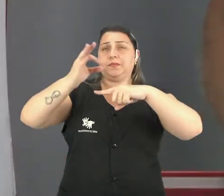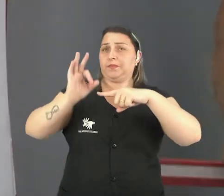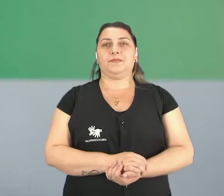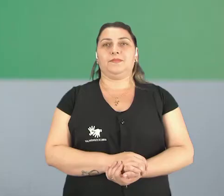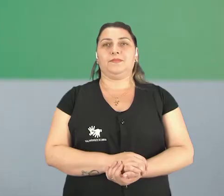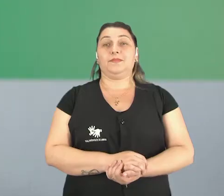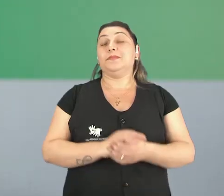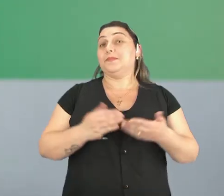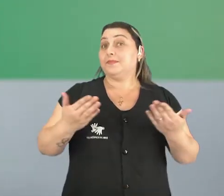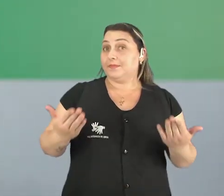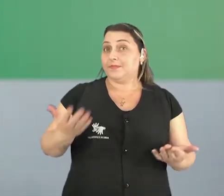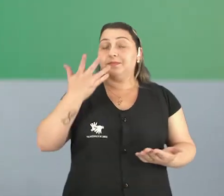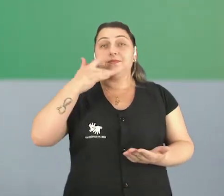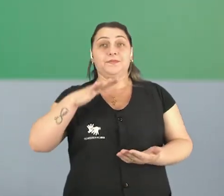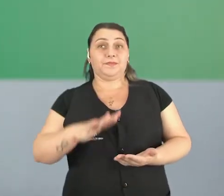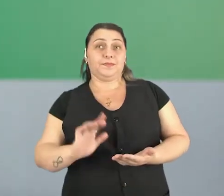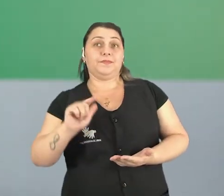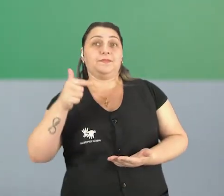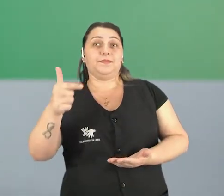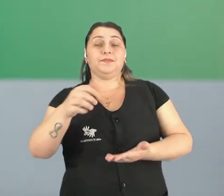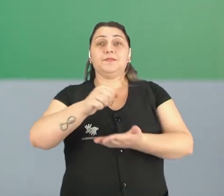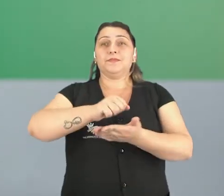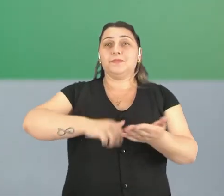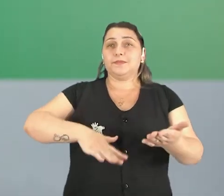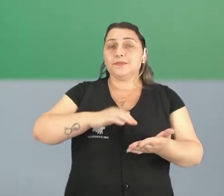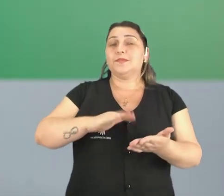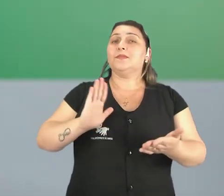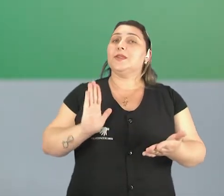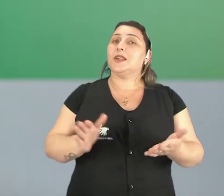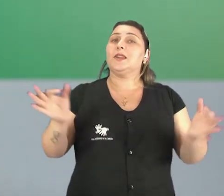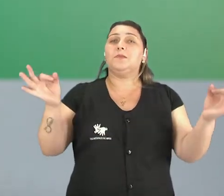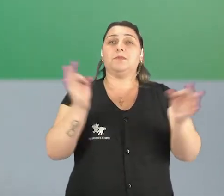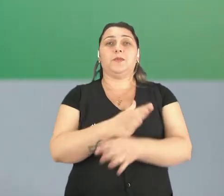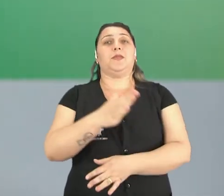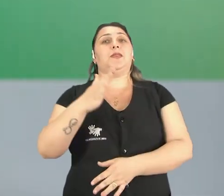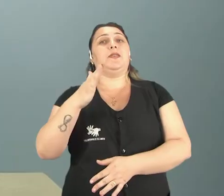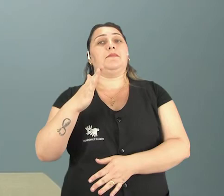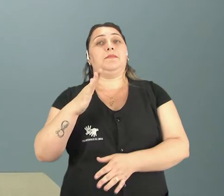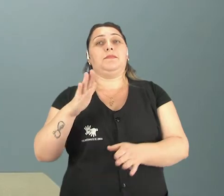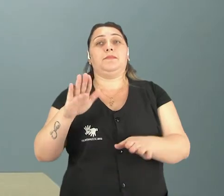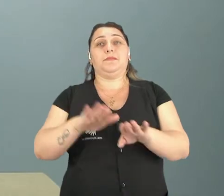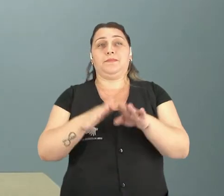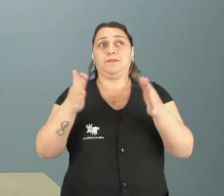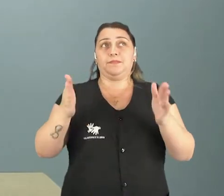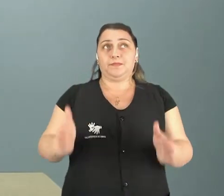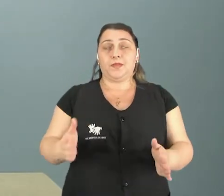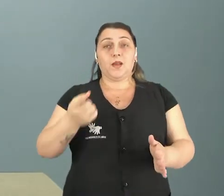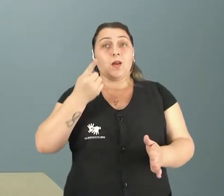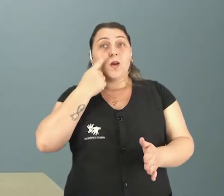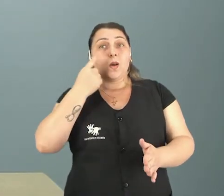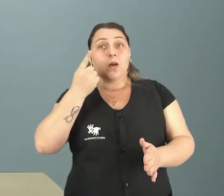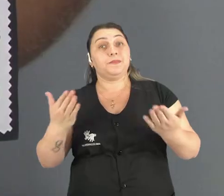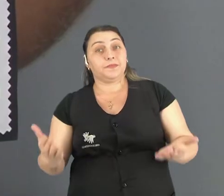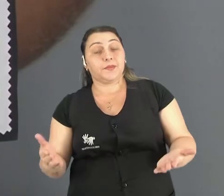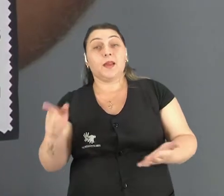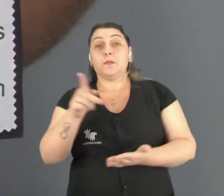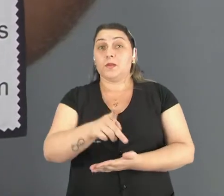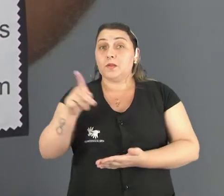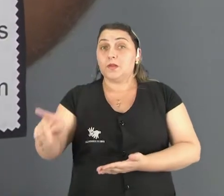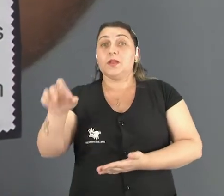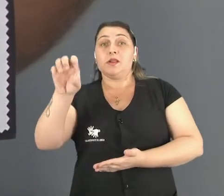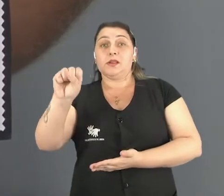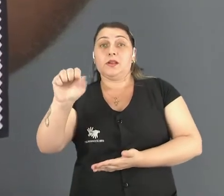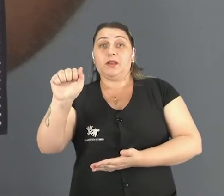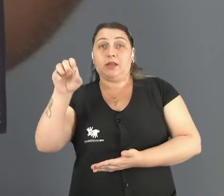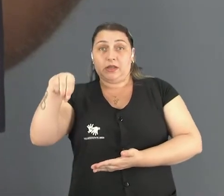Certo? Então, crianças, a próxima atividade já está aqui na minha mão. Olha só a situação. A